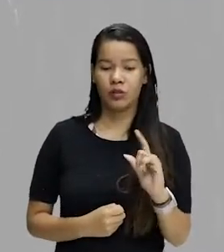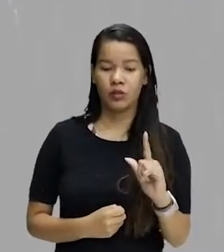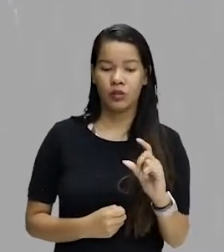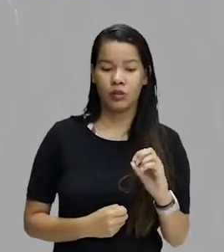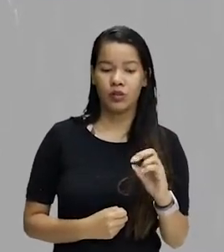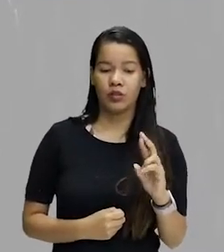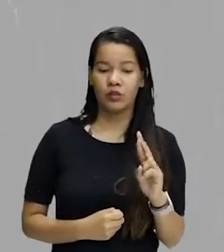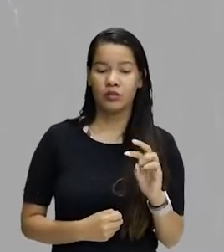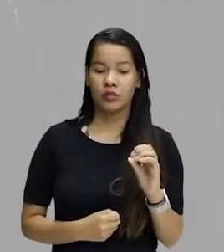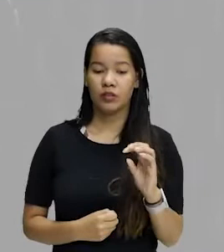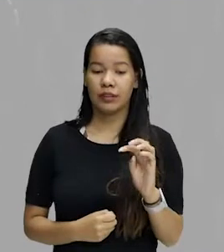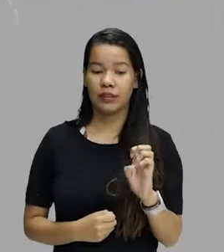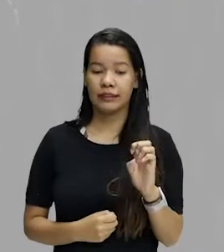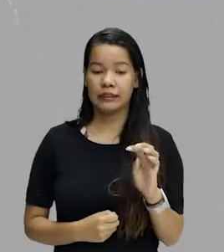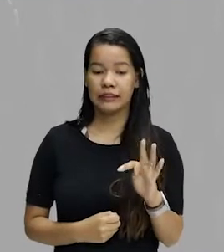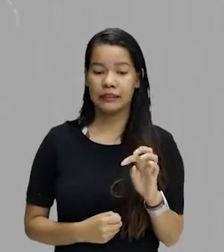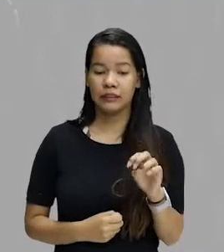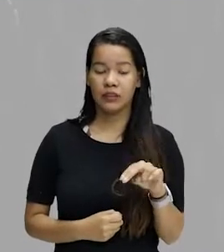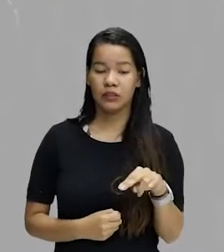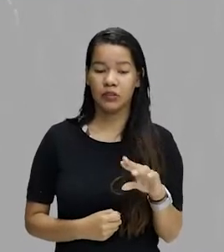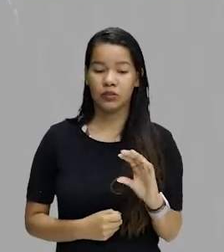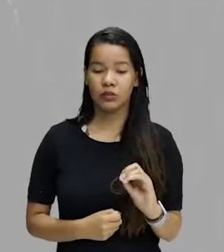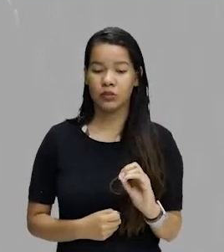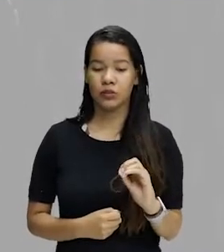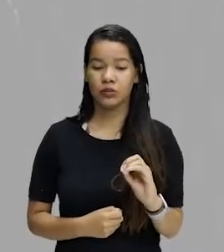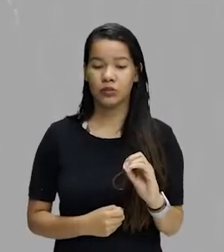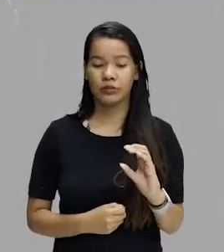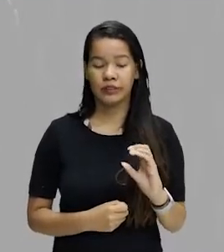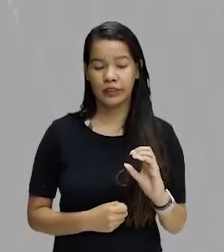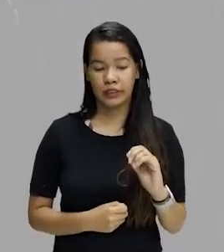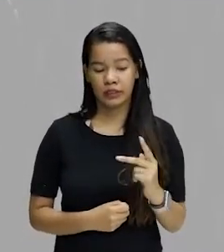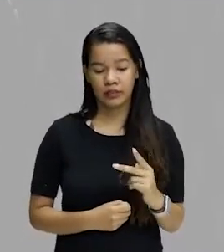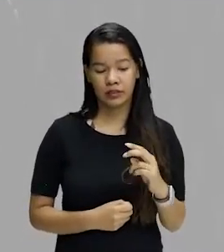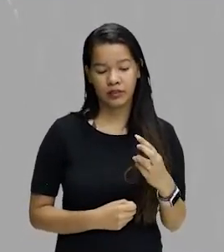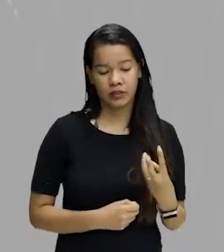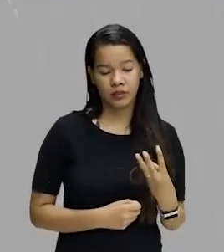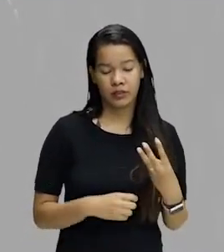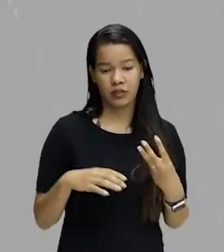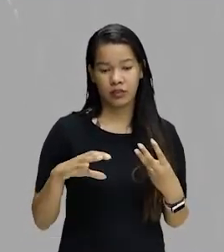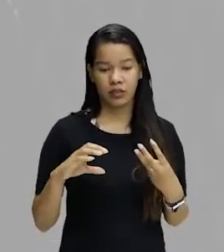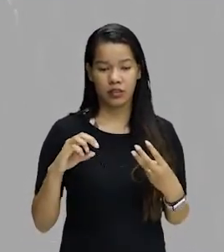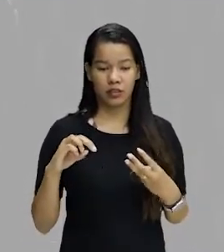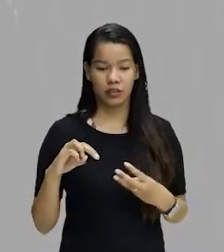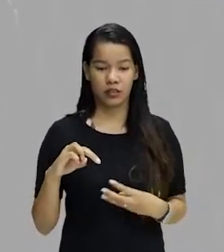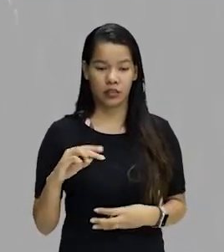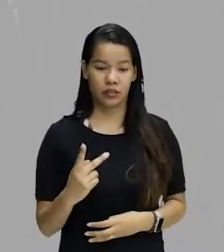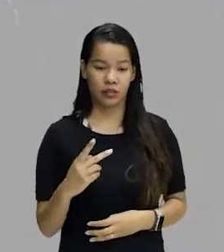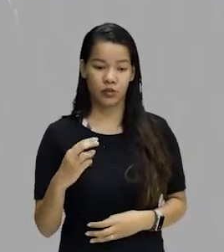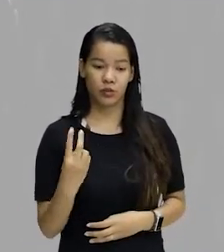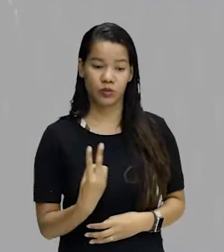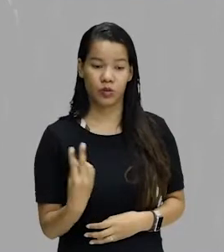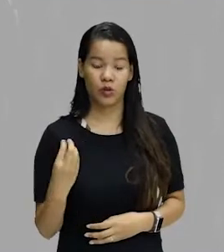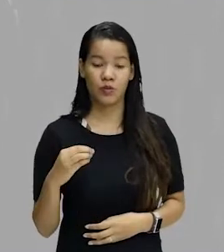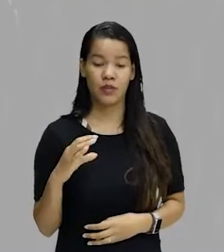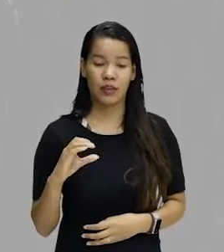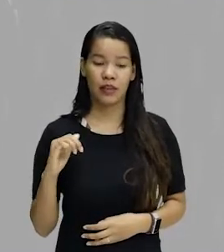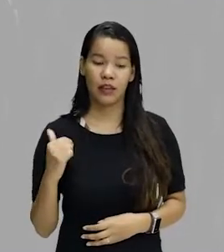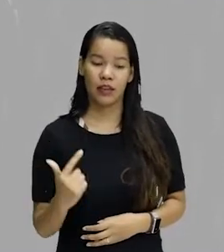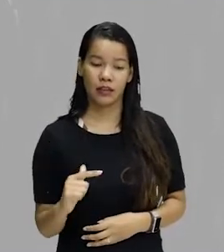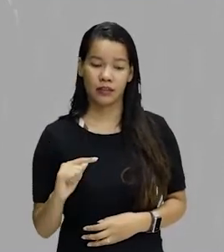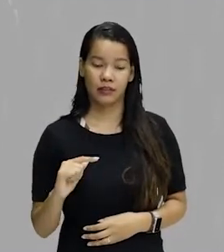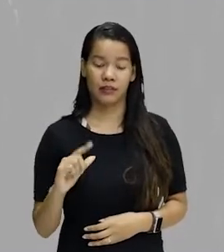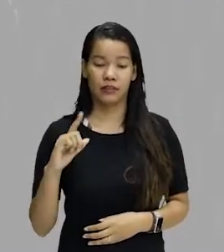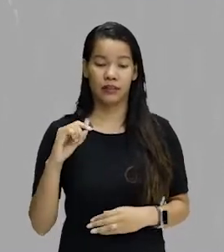ou cloreto de etila, CH3CH2Cl. Esse composto, o eteno, ele é um